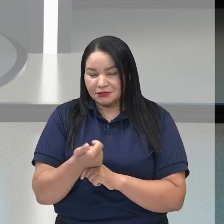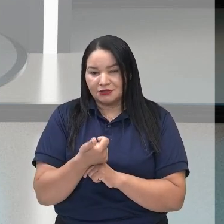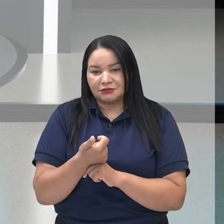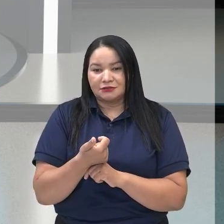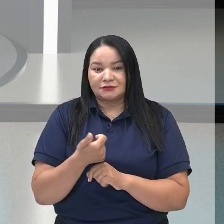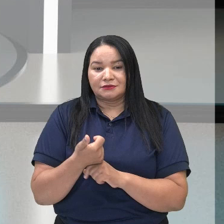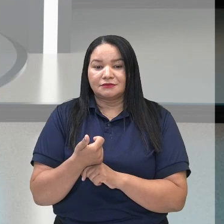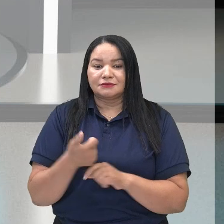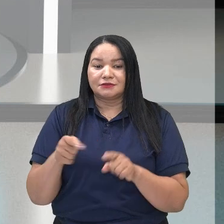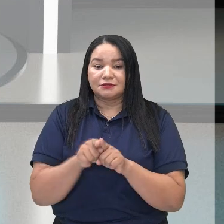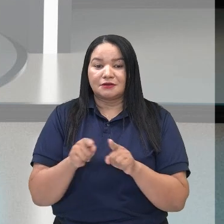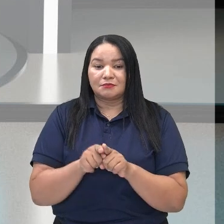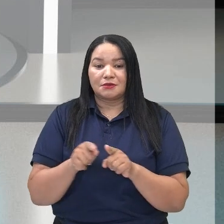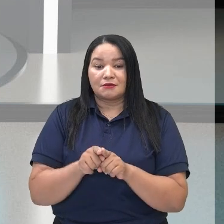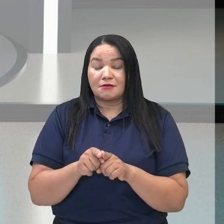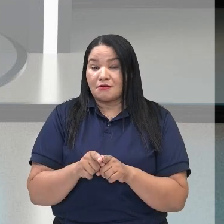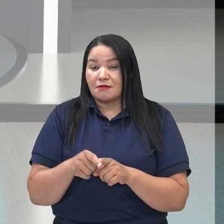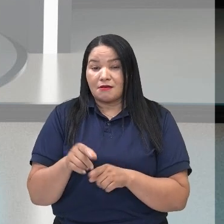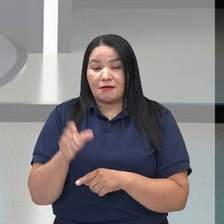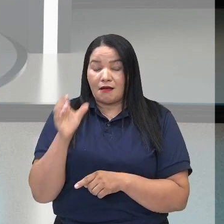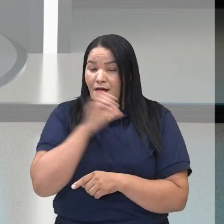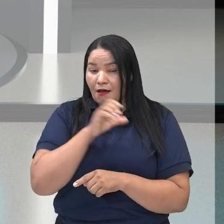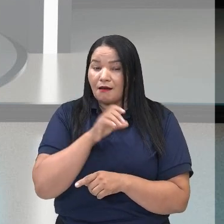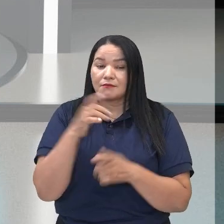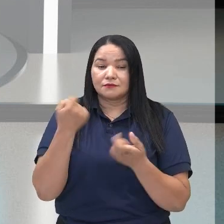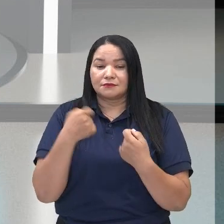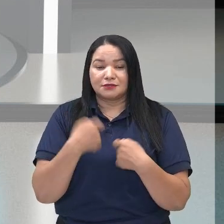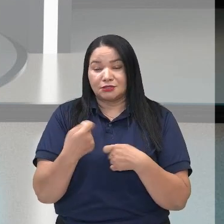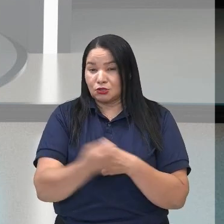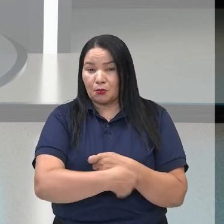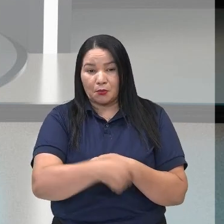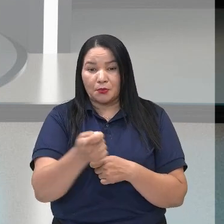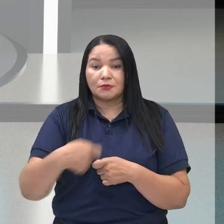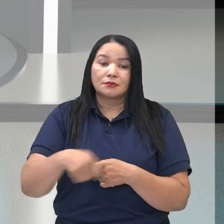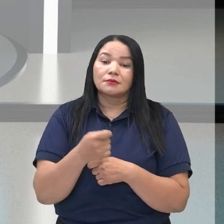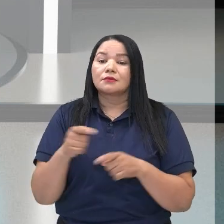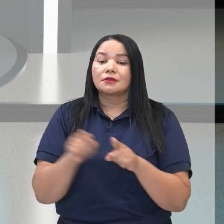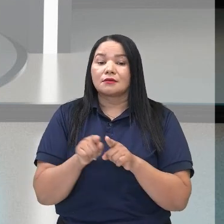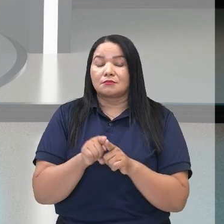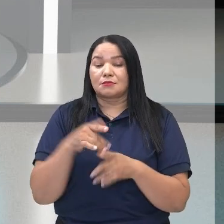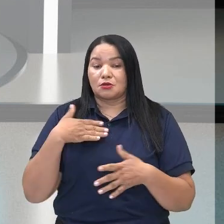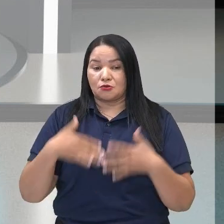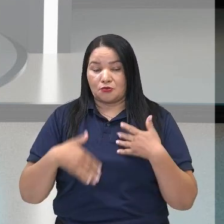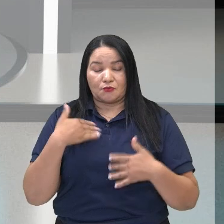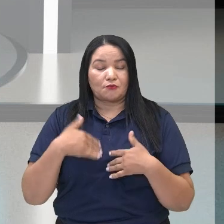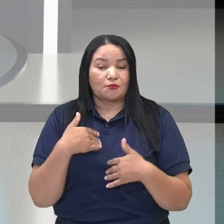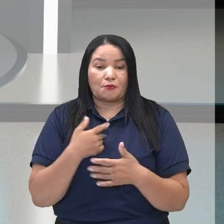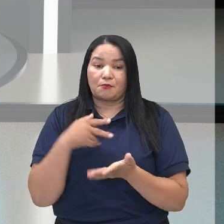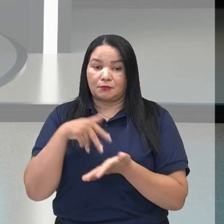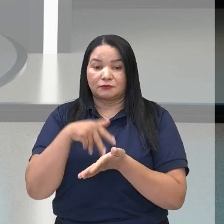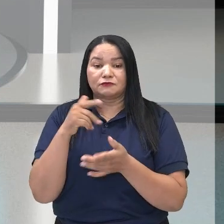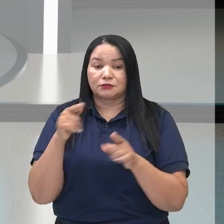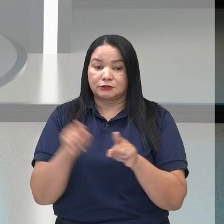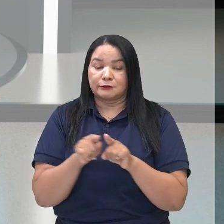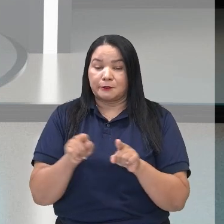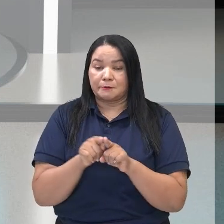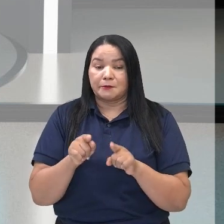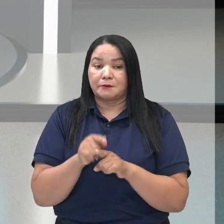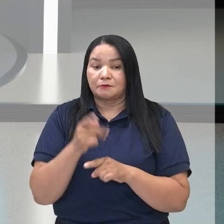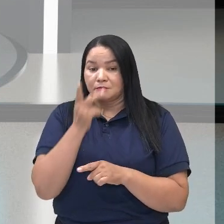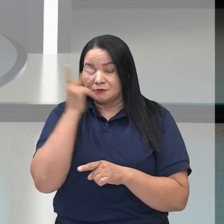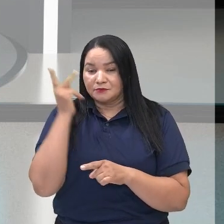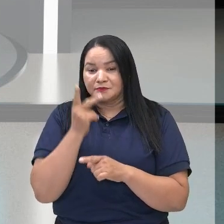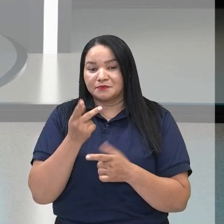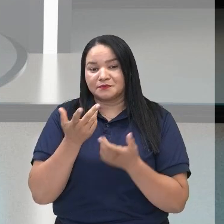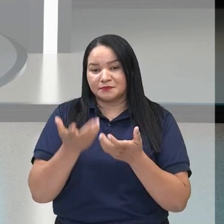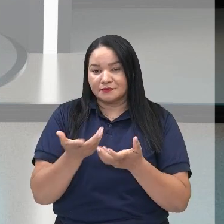habilidade e reflexos rápidos e também resistência física dos seus praticantes, dos esportistas que se submetem a